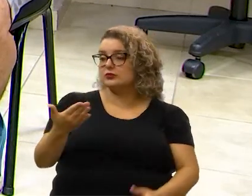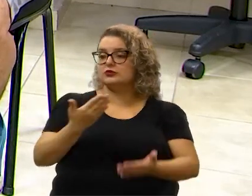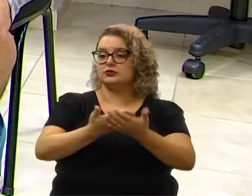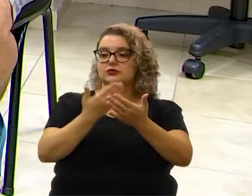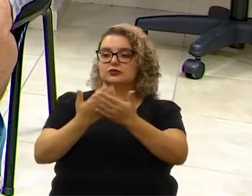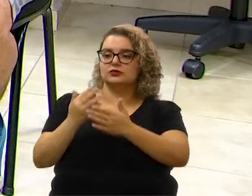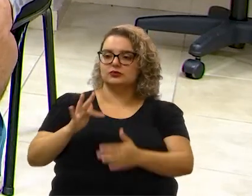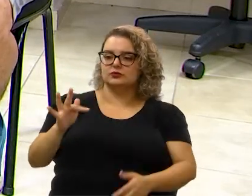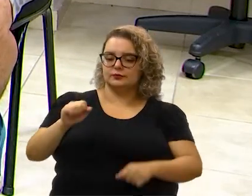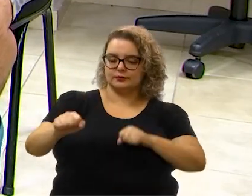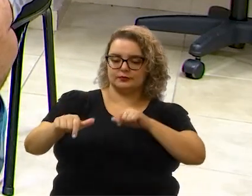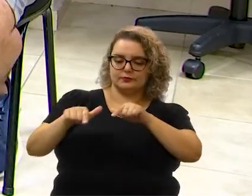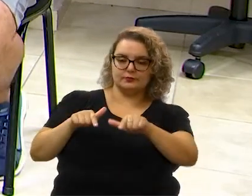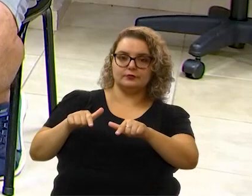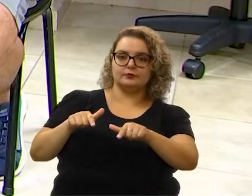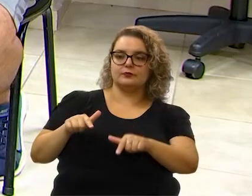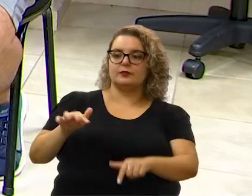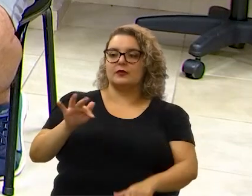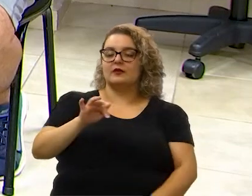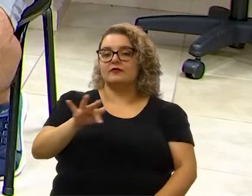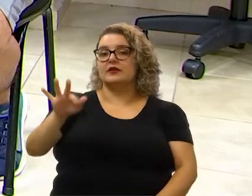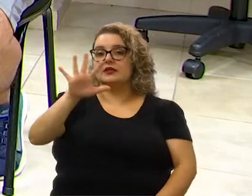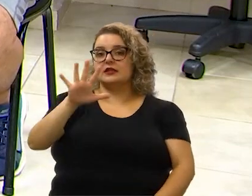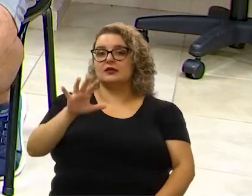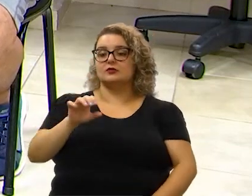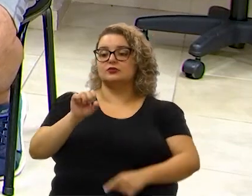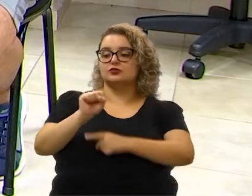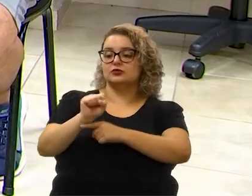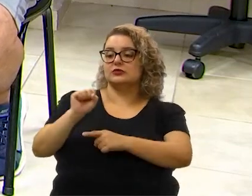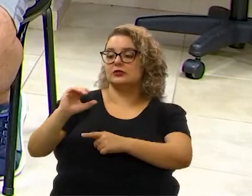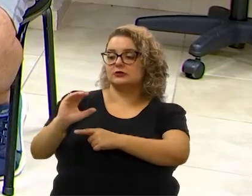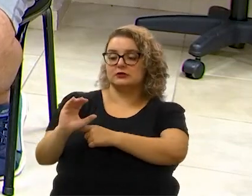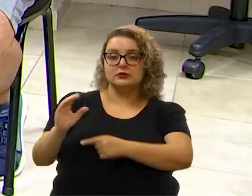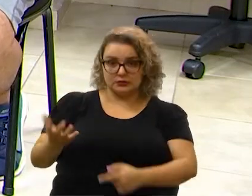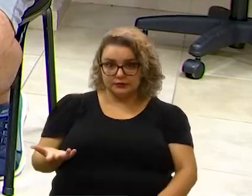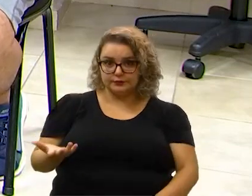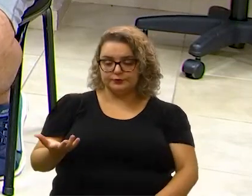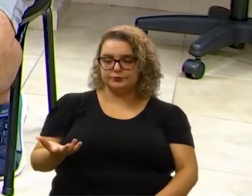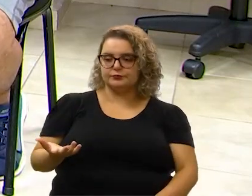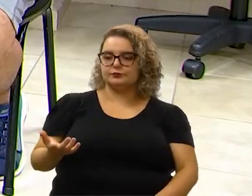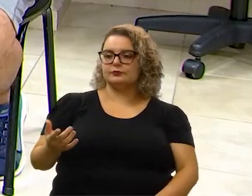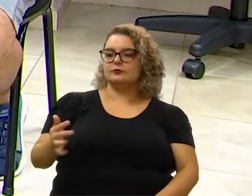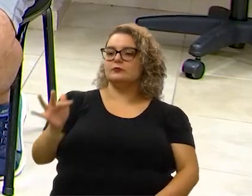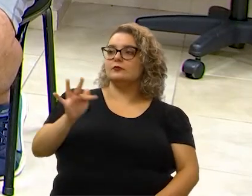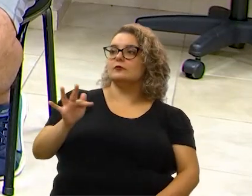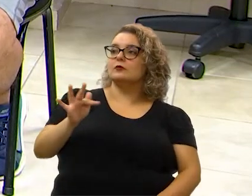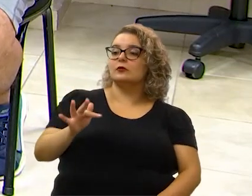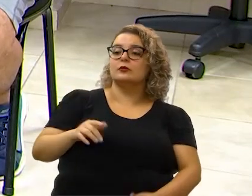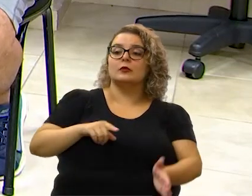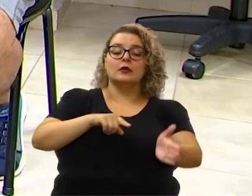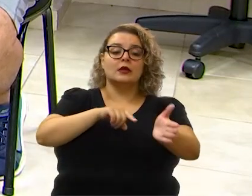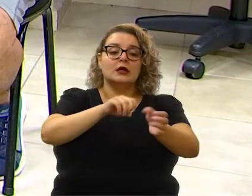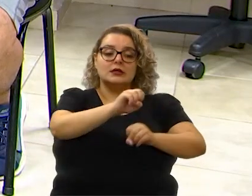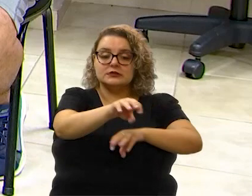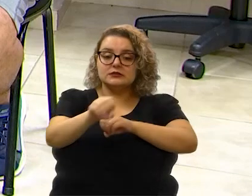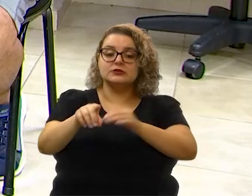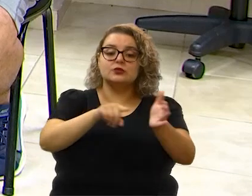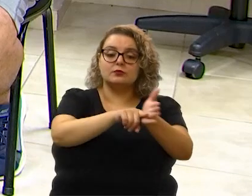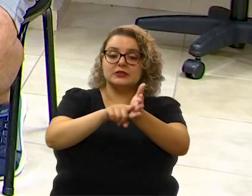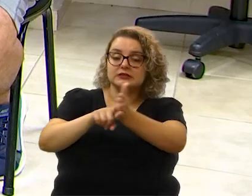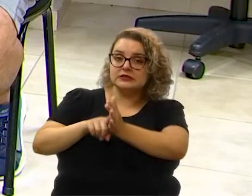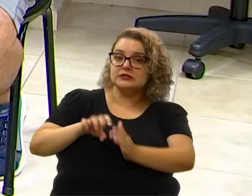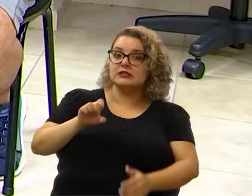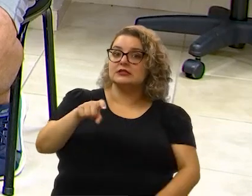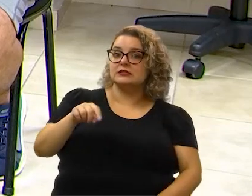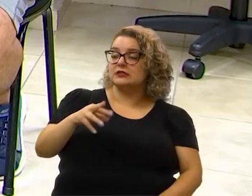eu estudava na universidade, eu me formei na Federal de Santa Catarina. Na Universidade Federal, a questão do ensino, pesquisa e extensão foi